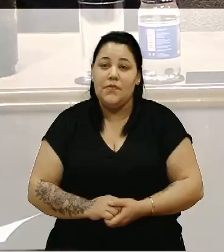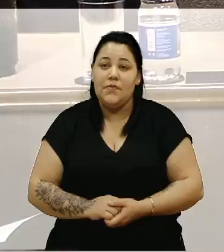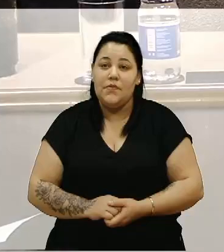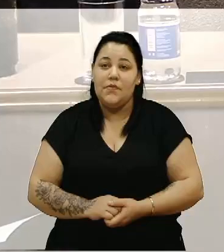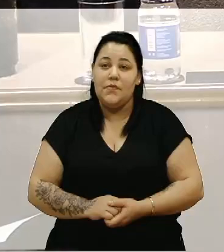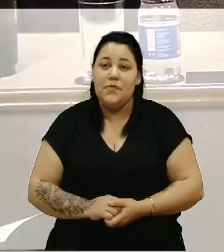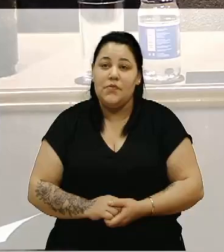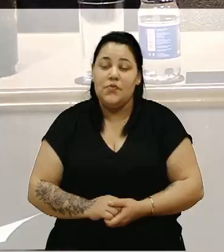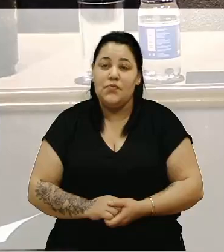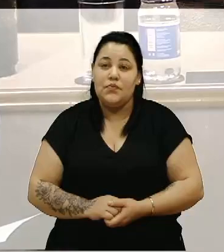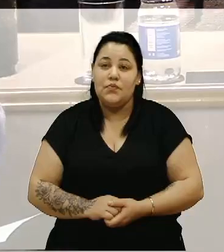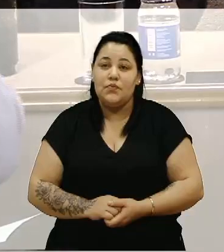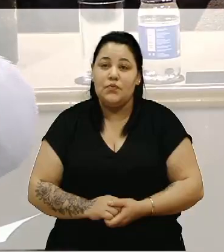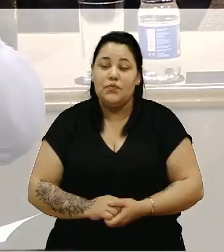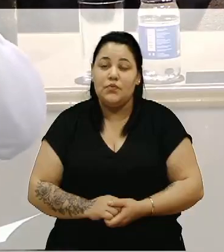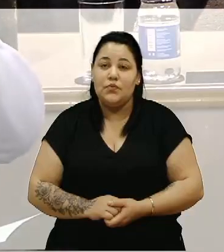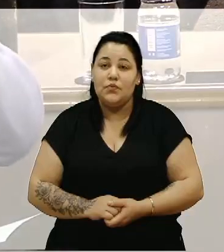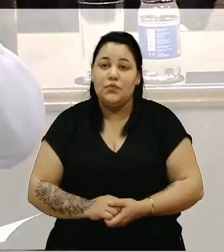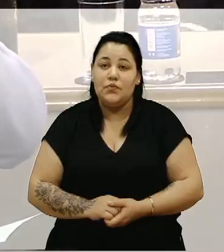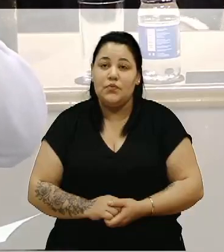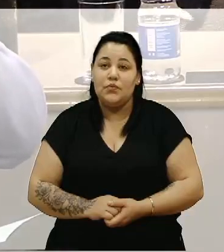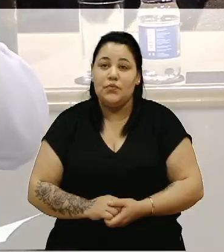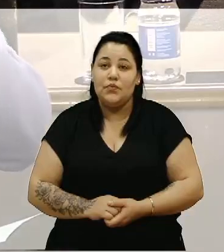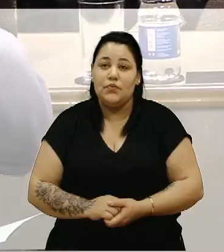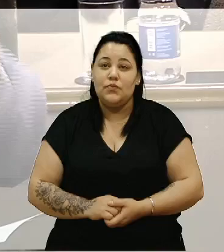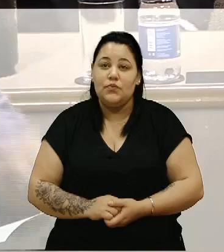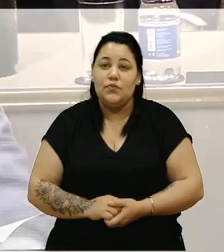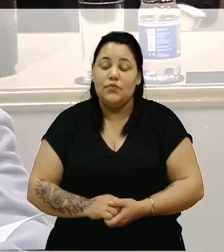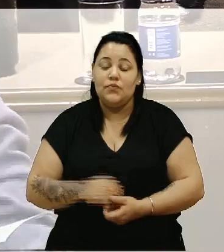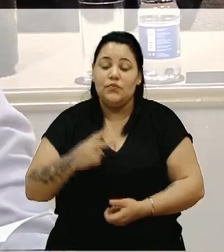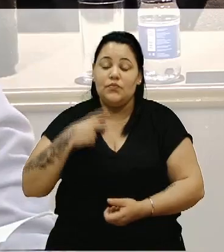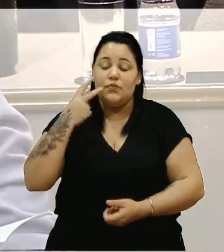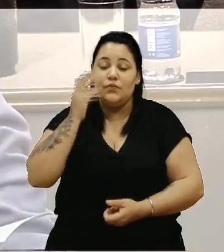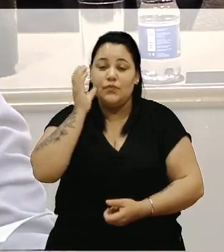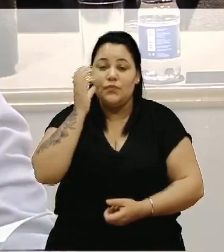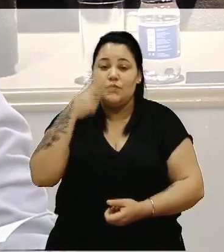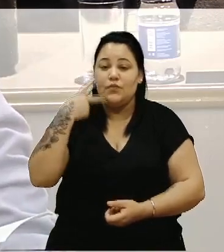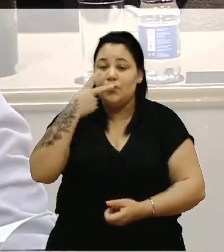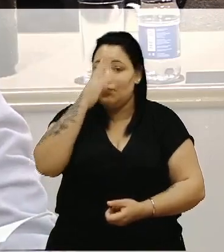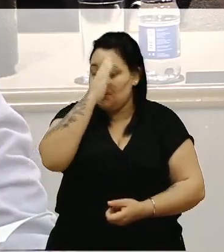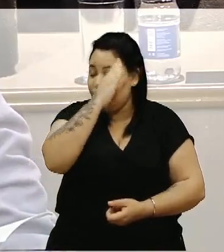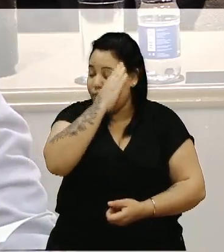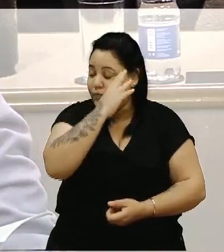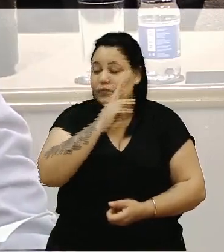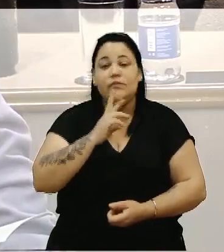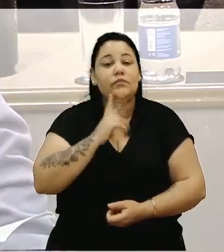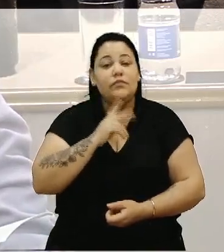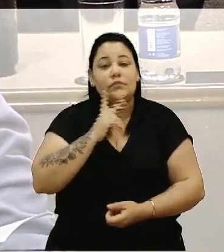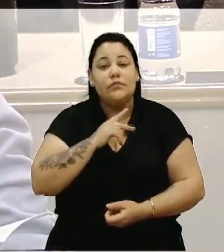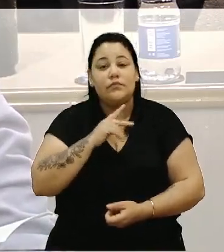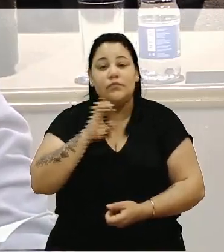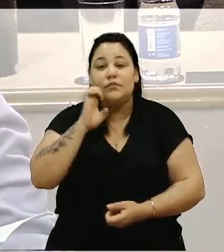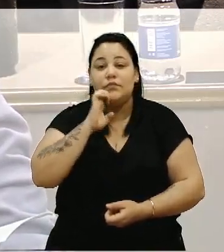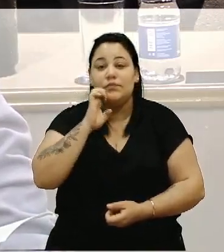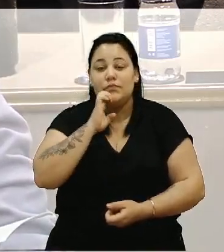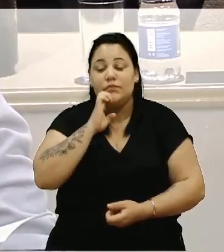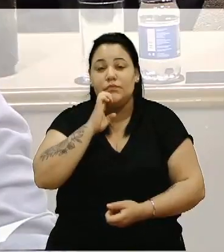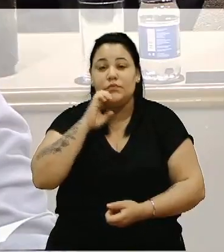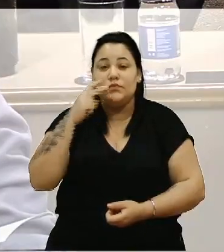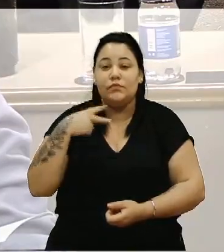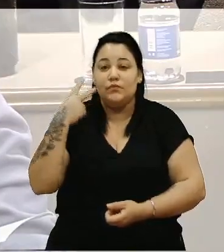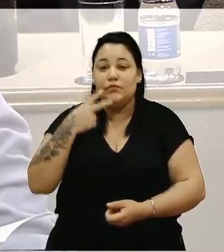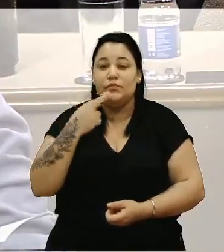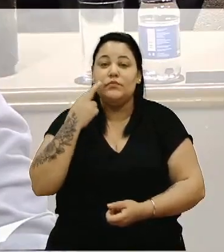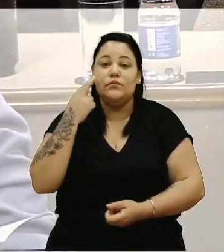eu, relator Almir Cadori, vereador Adriano Bressan, vereador Renato Oliveira, vereadora Estela Balardim e vereador